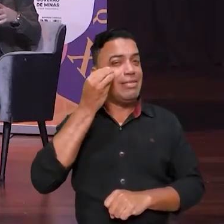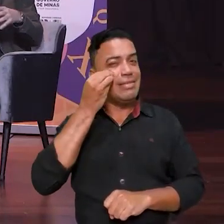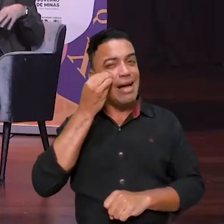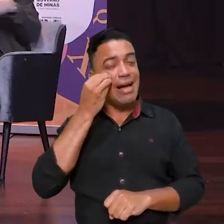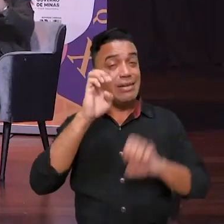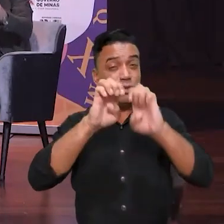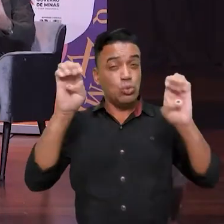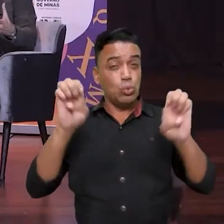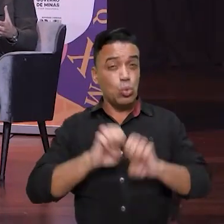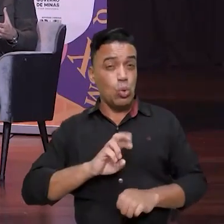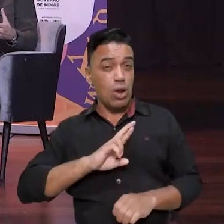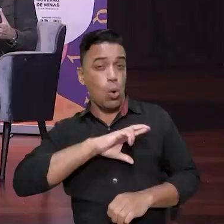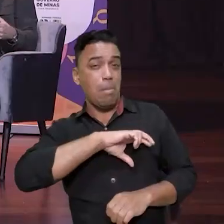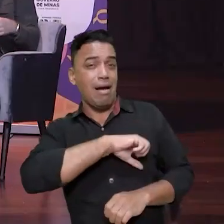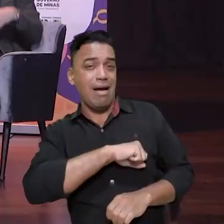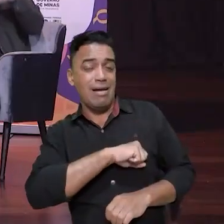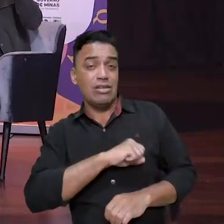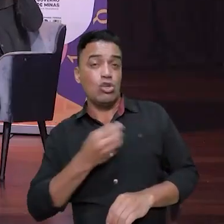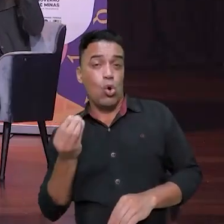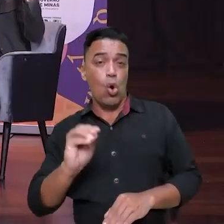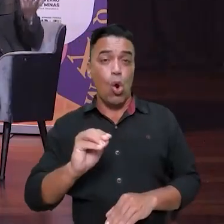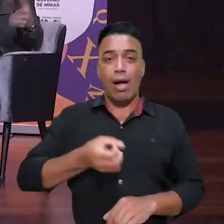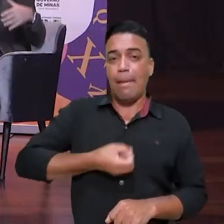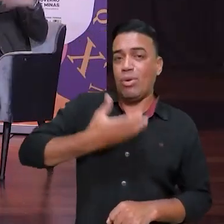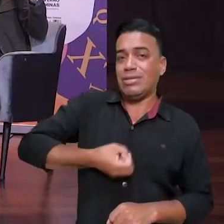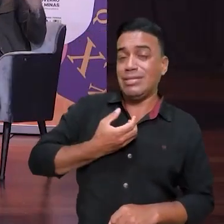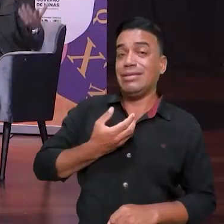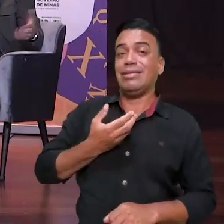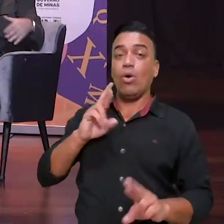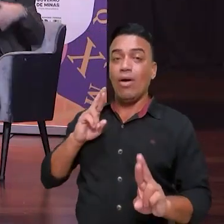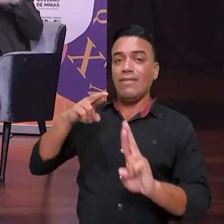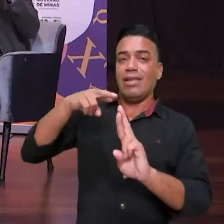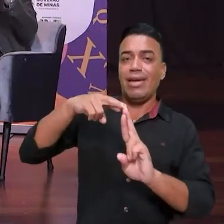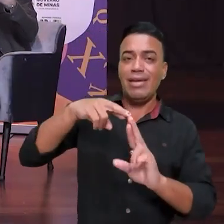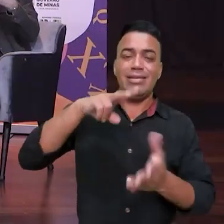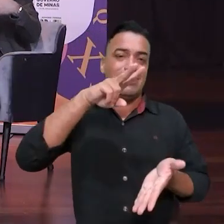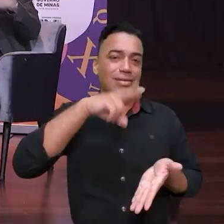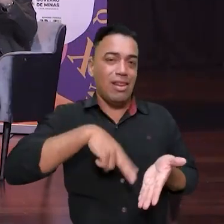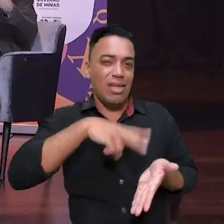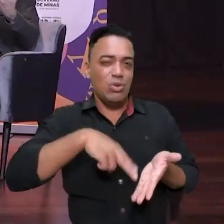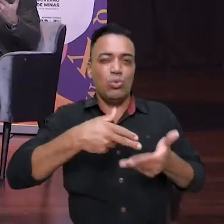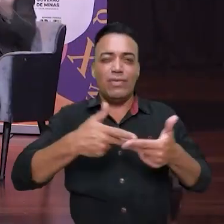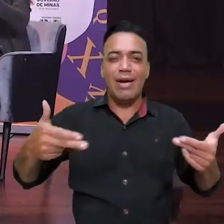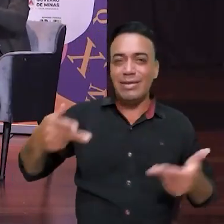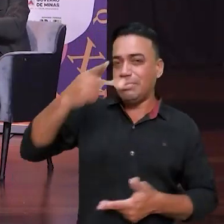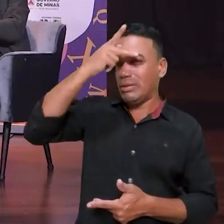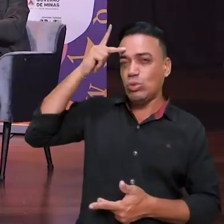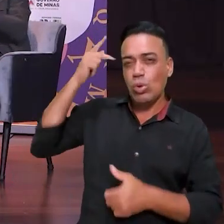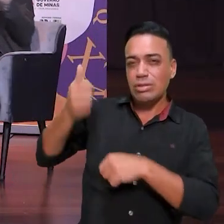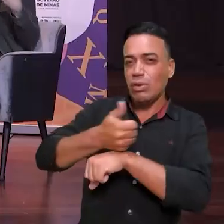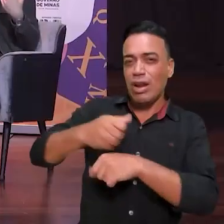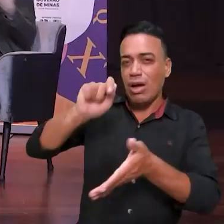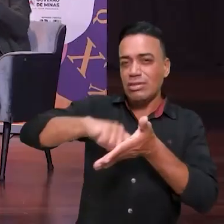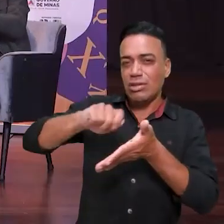romantizar um pouco, trazer um pouco a poesia para cá. E aí vem das suas referências, as suas leituras, as suas, né, de muitos dos autores que a gente